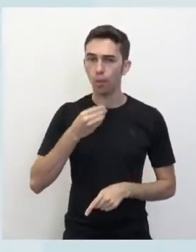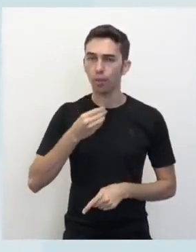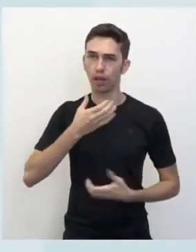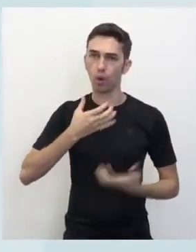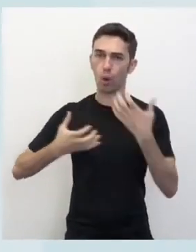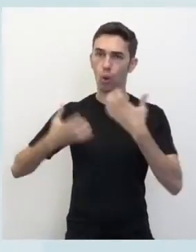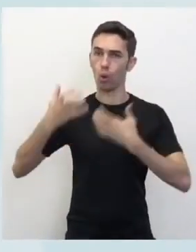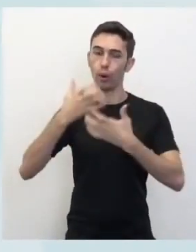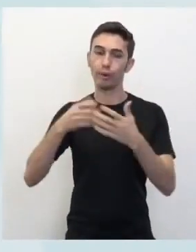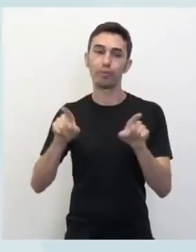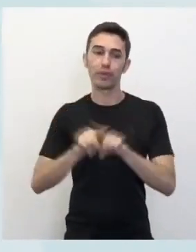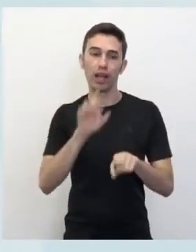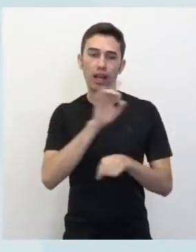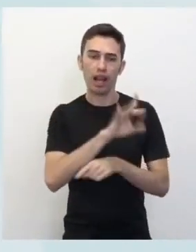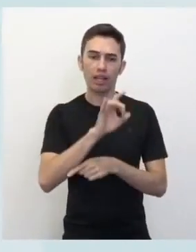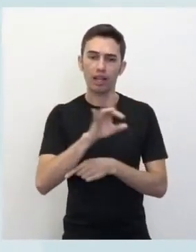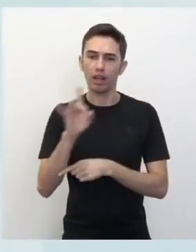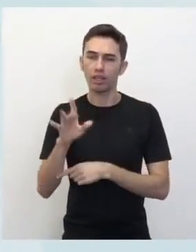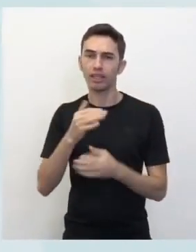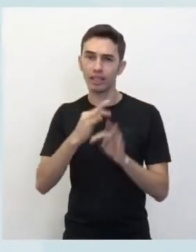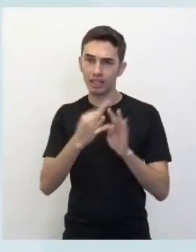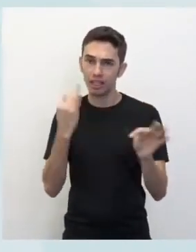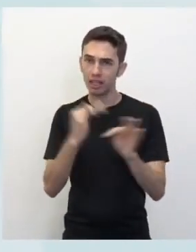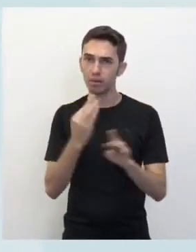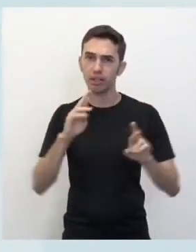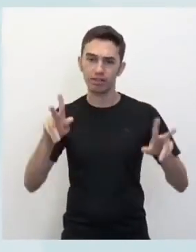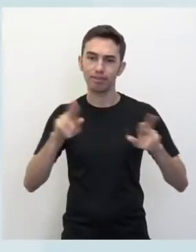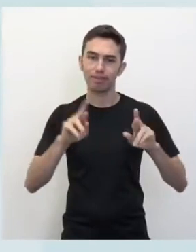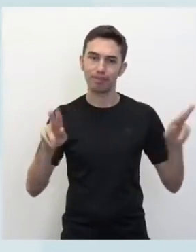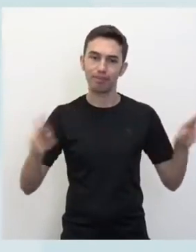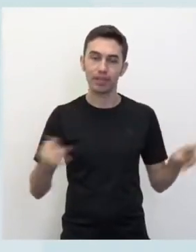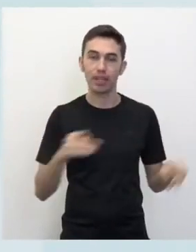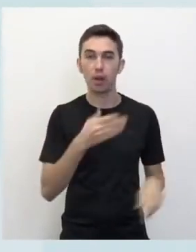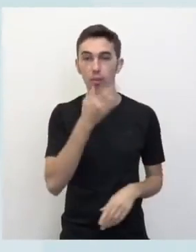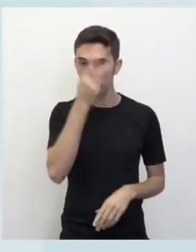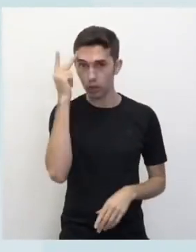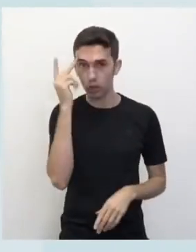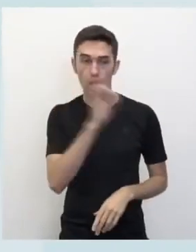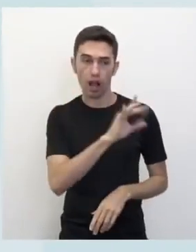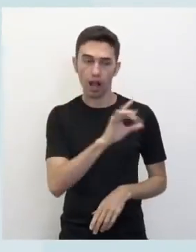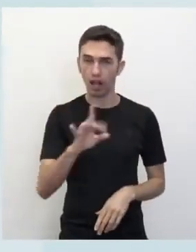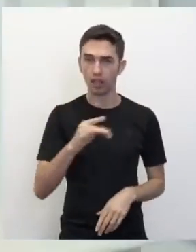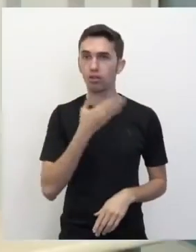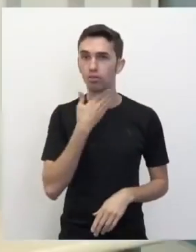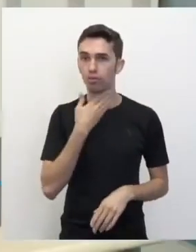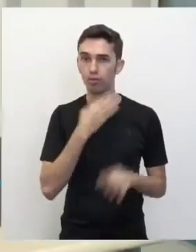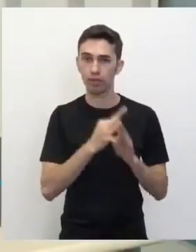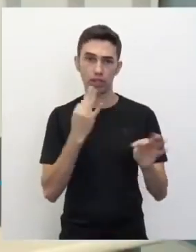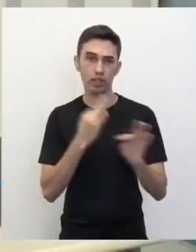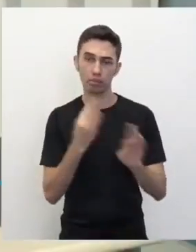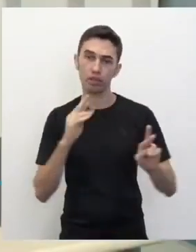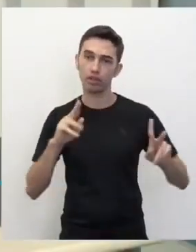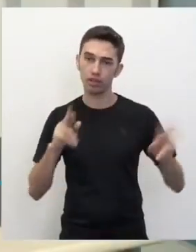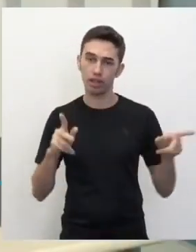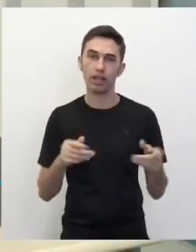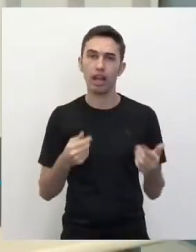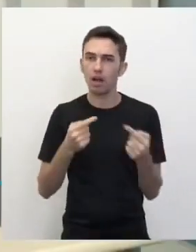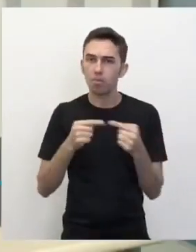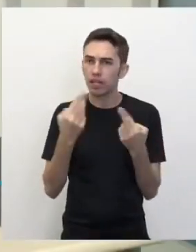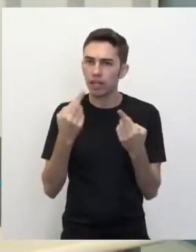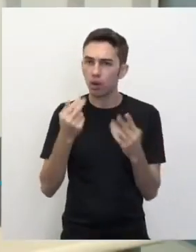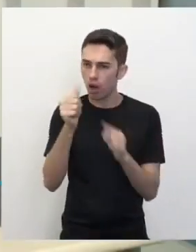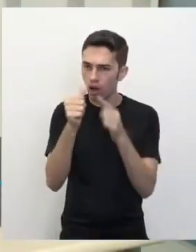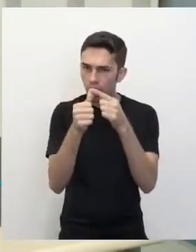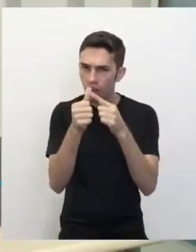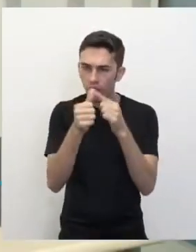cada pessoa possui um timbre próprio de voz, tão individual quanto as impressões digitais. Ou seja, a nossa voz é como se fosse a nossa